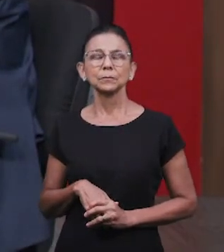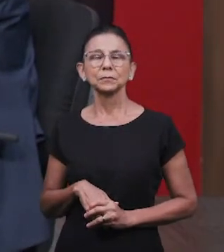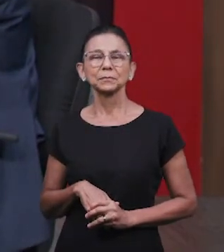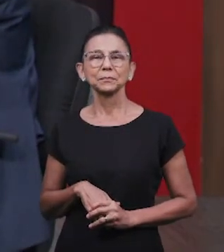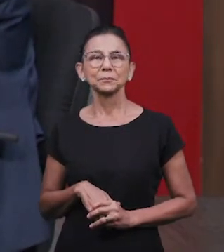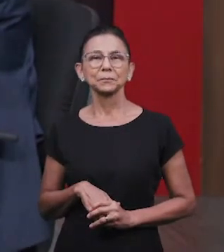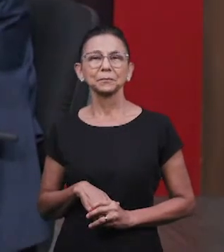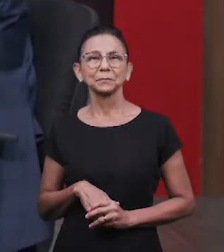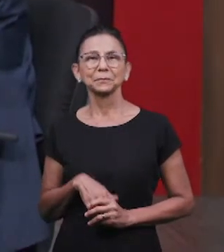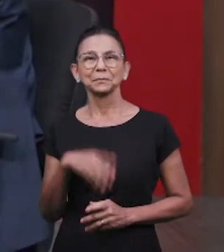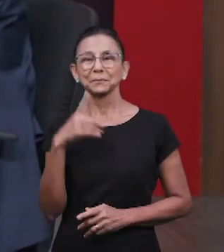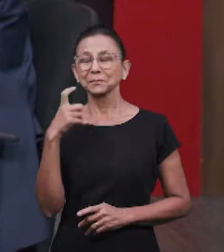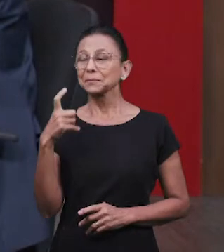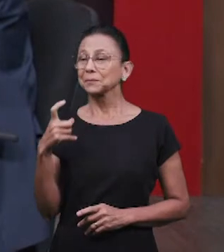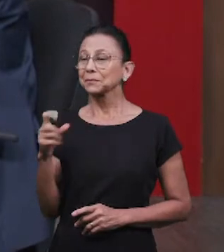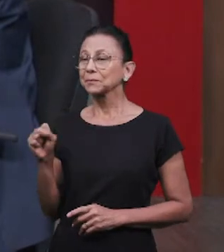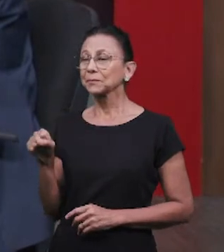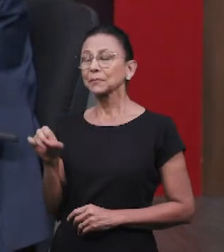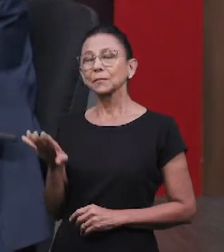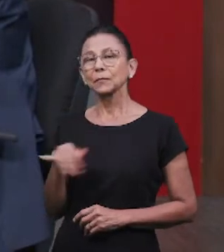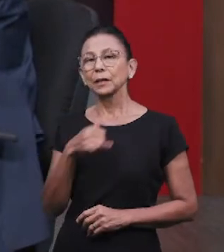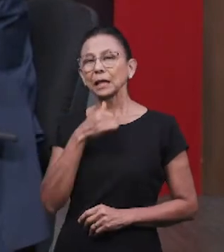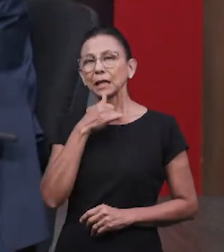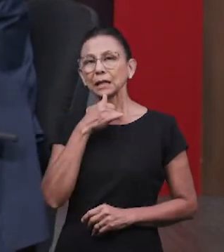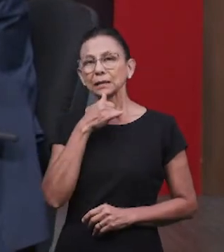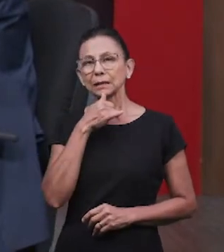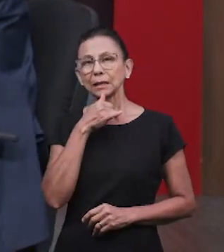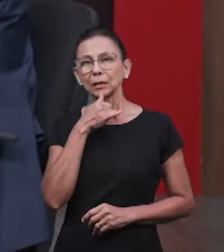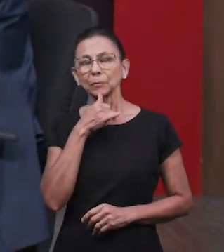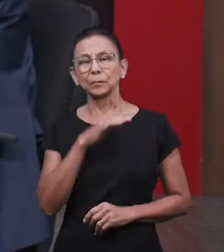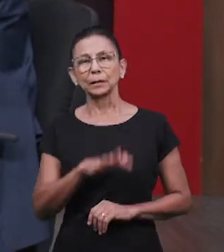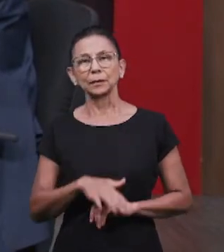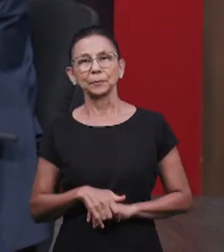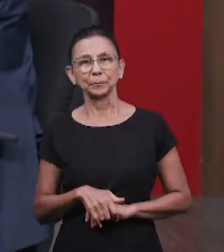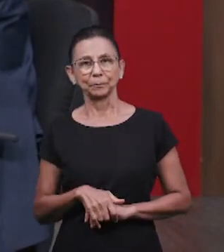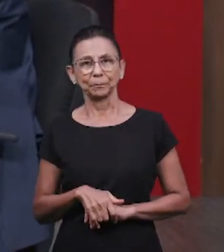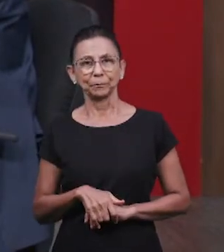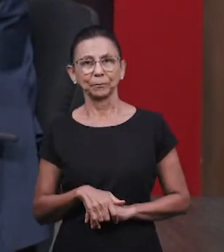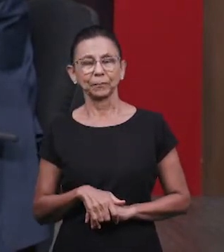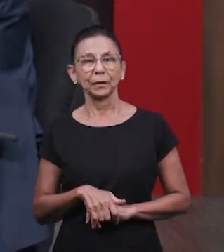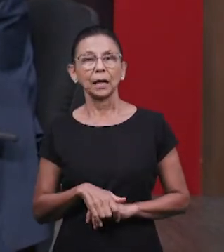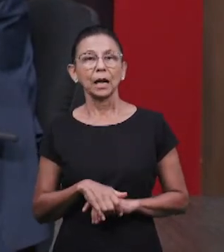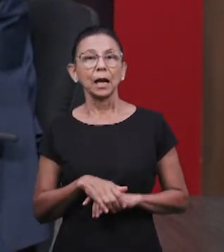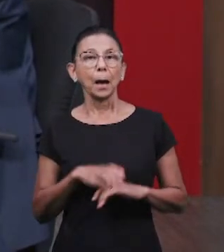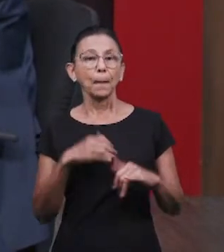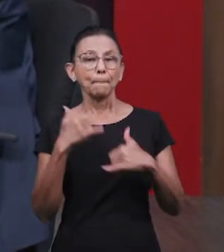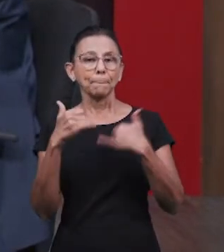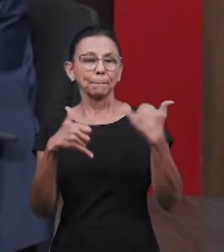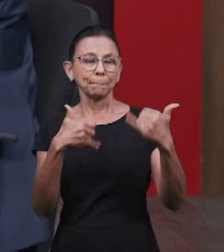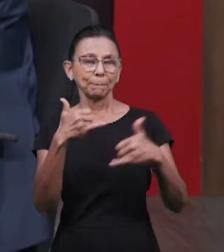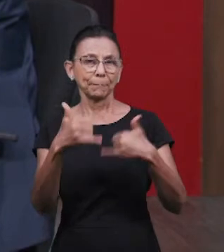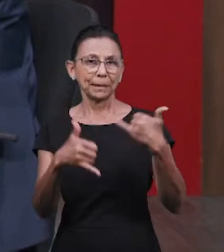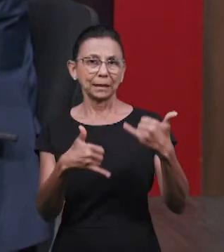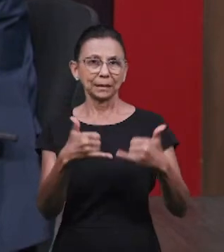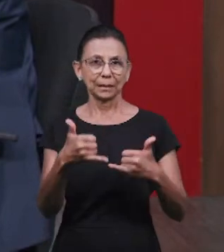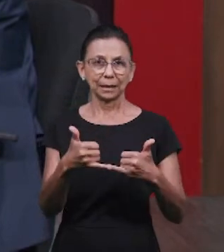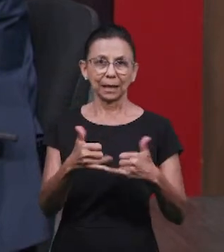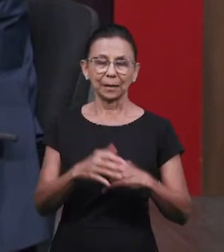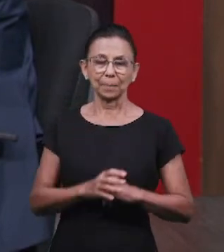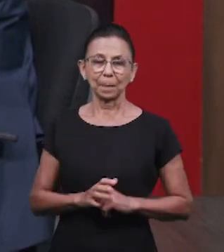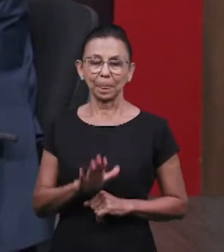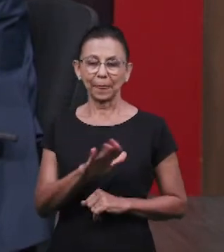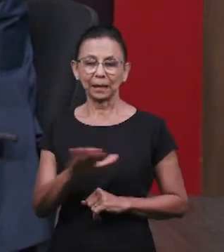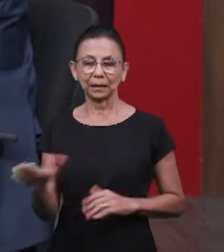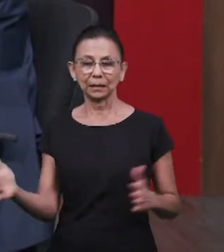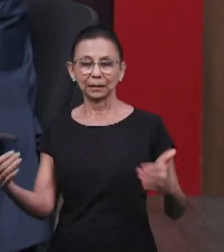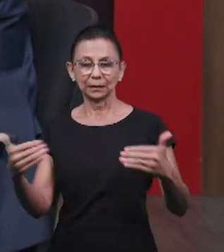problema disso. Então é muito relativo. Um exemplo assim bem prático é o brincar. O brincar da criança com